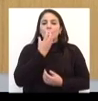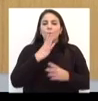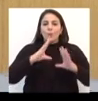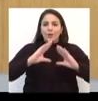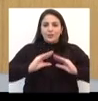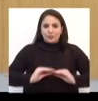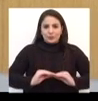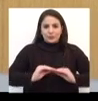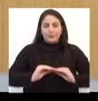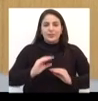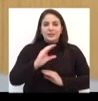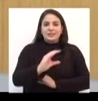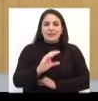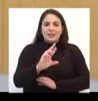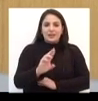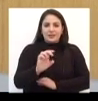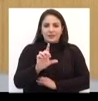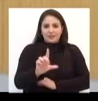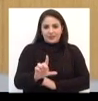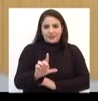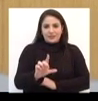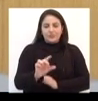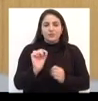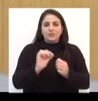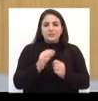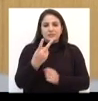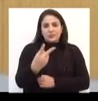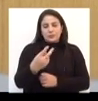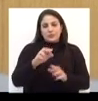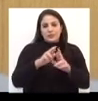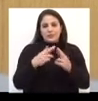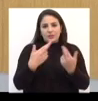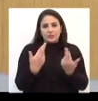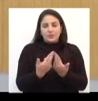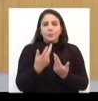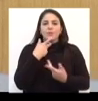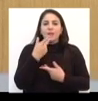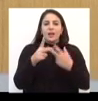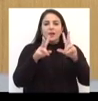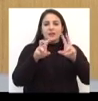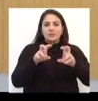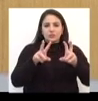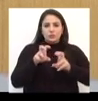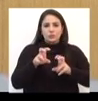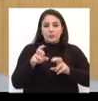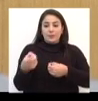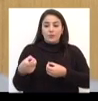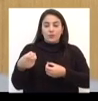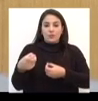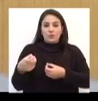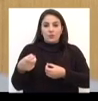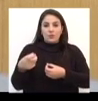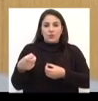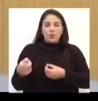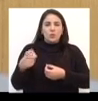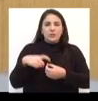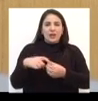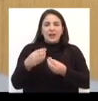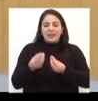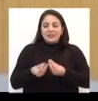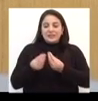Boa noite. A CLR promoveu a segunda reunião para tratar da revogação parcial dos